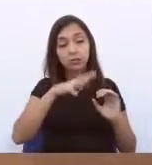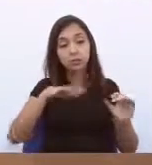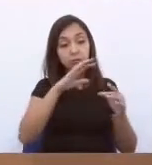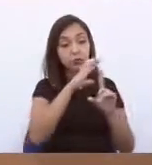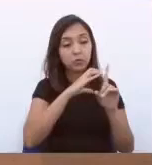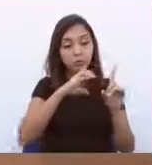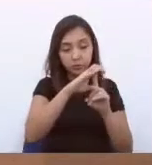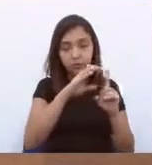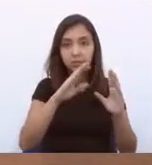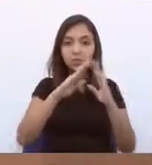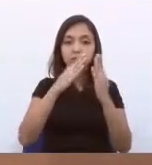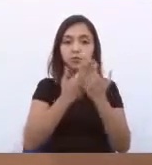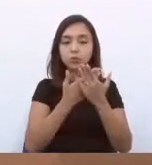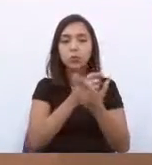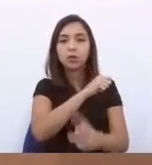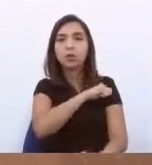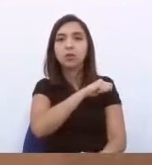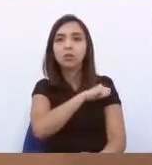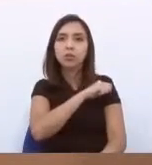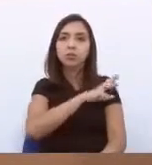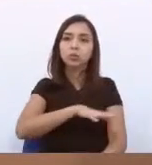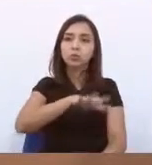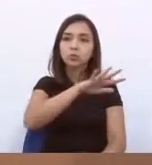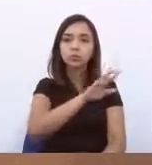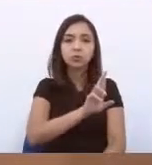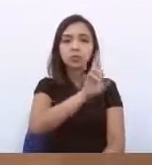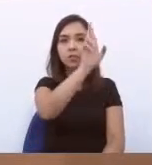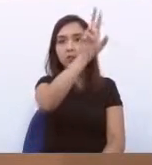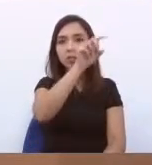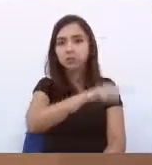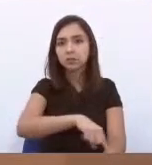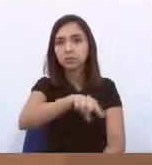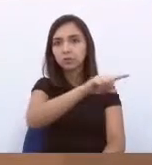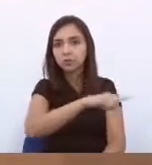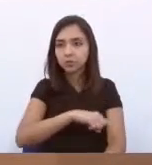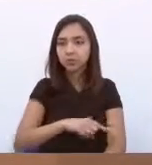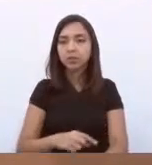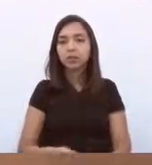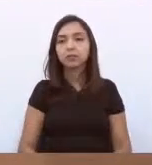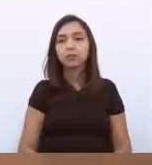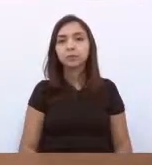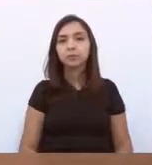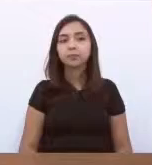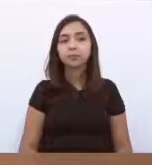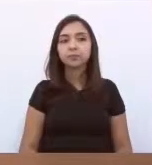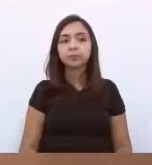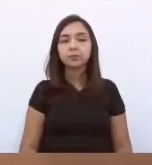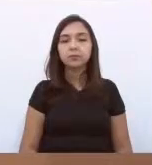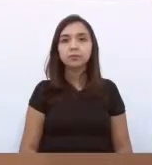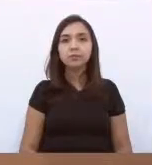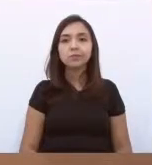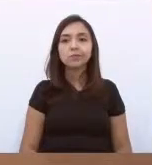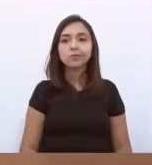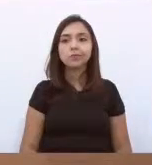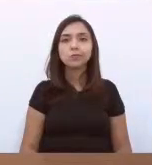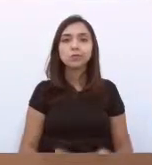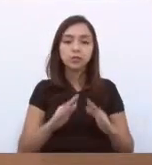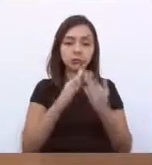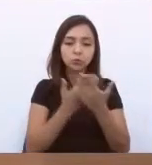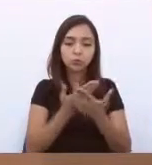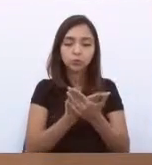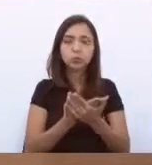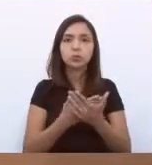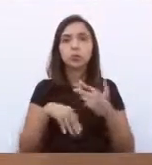na escola, os alunos ser o agente responsável, também responsável nas